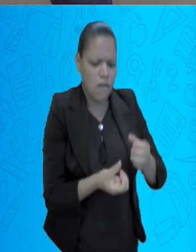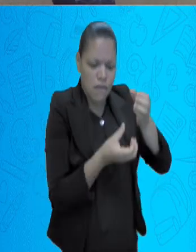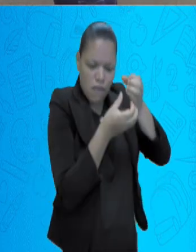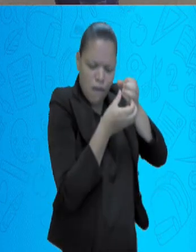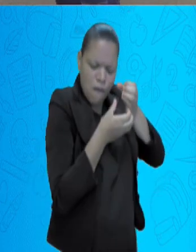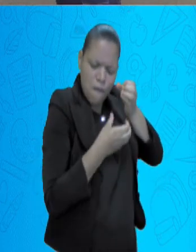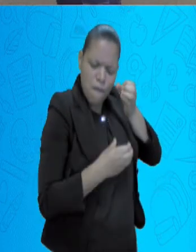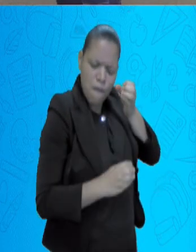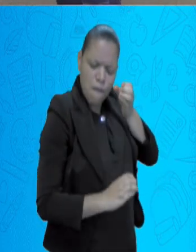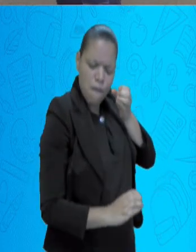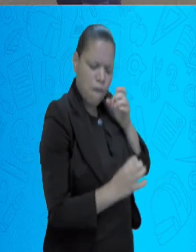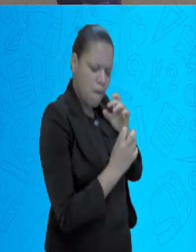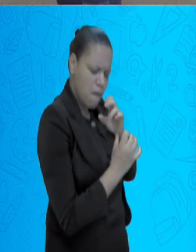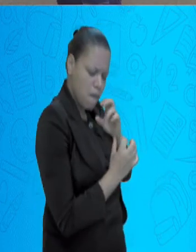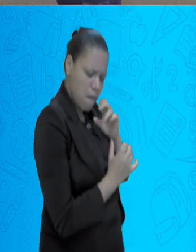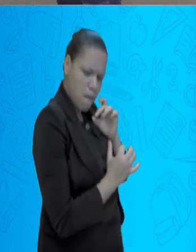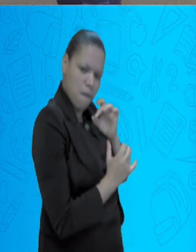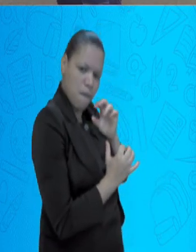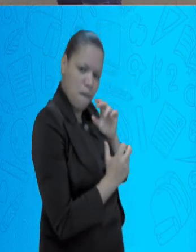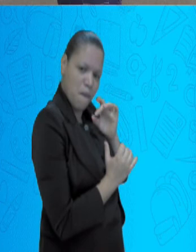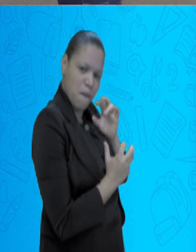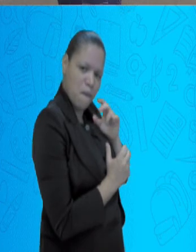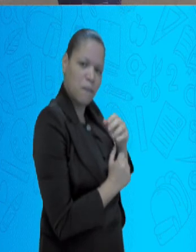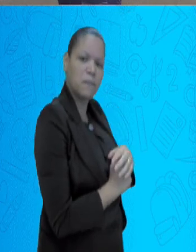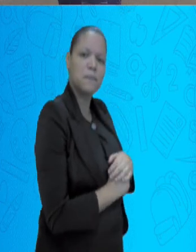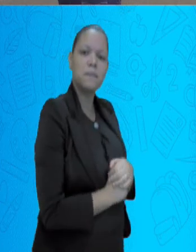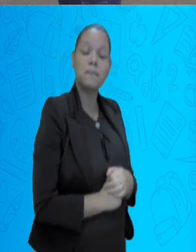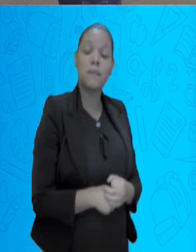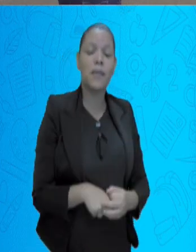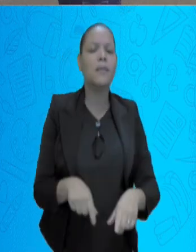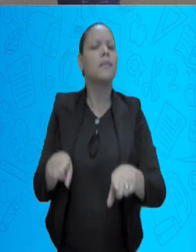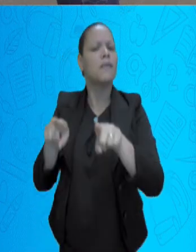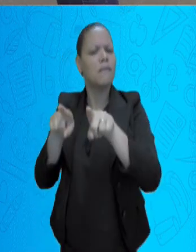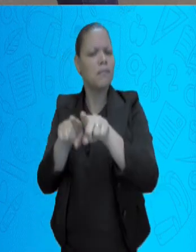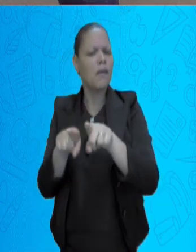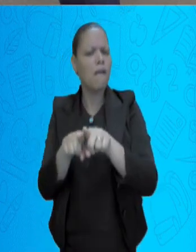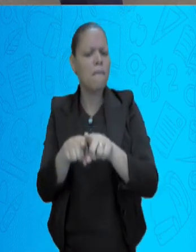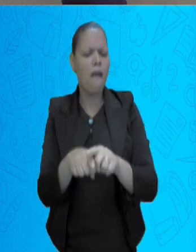A guitarra, vamos lá.